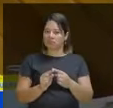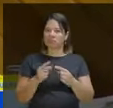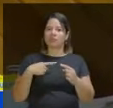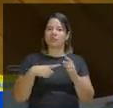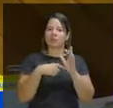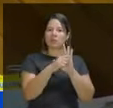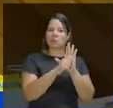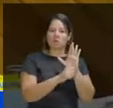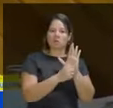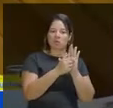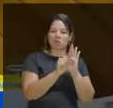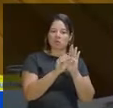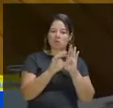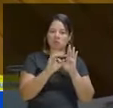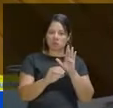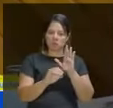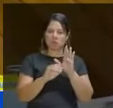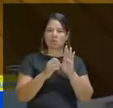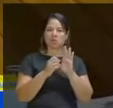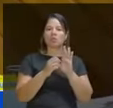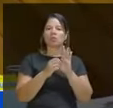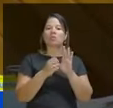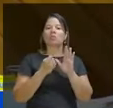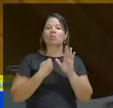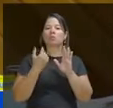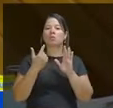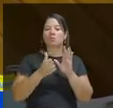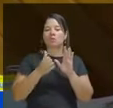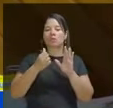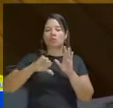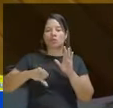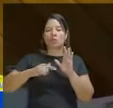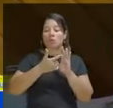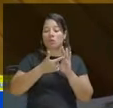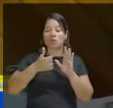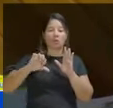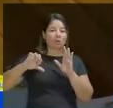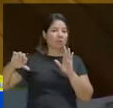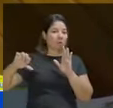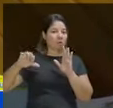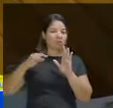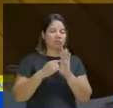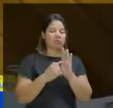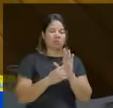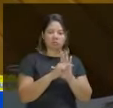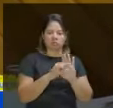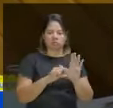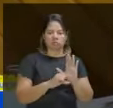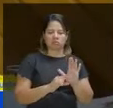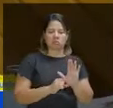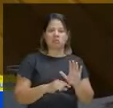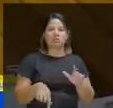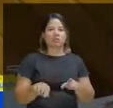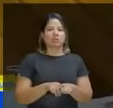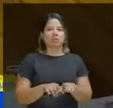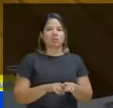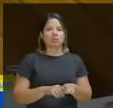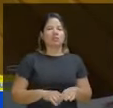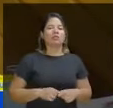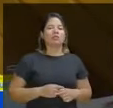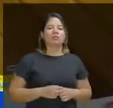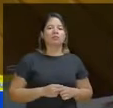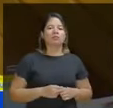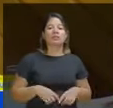artigo 280 e 299 do Código Eleitoral. Então, não obstante, também não se trata de caso de inépcia